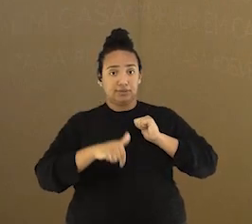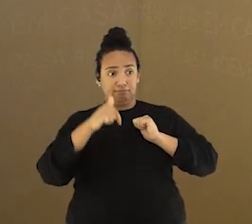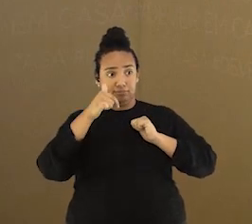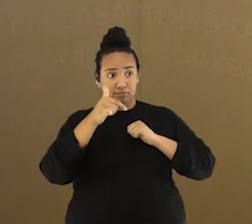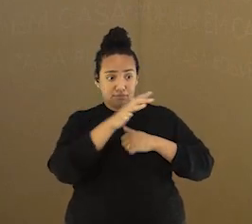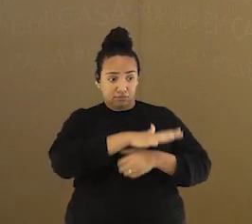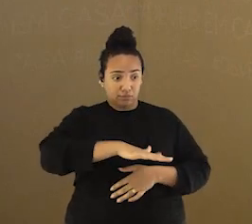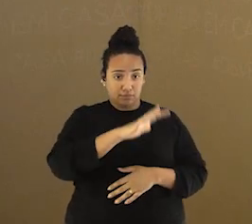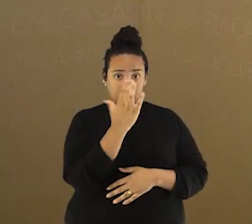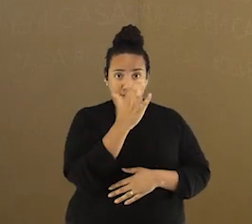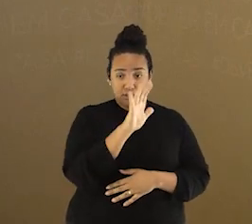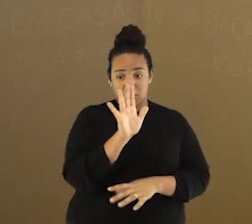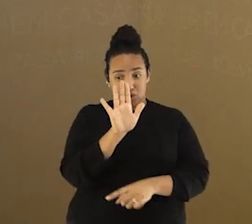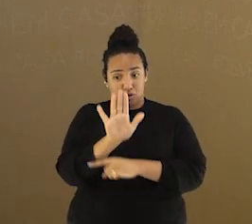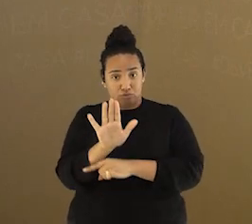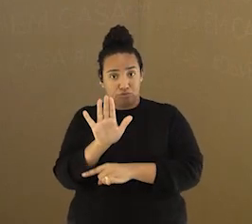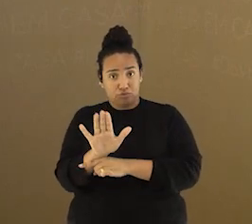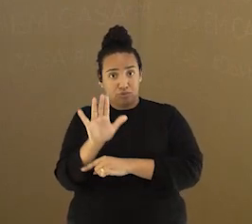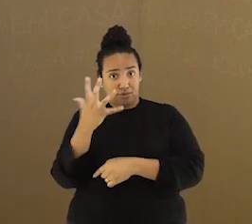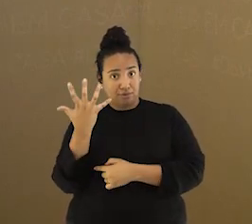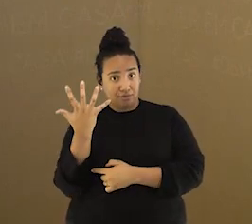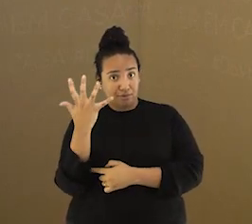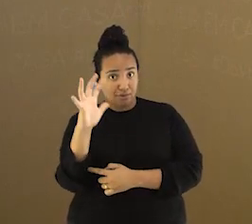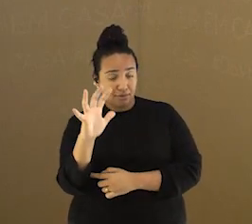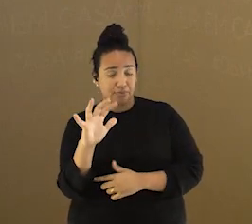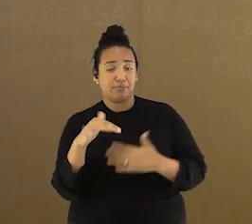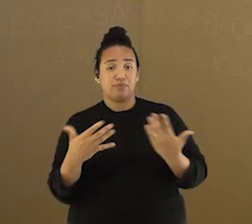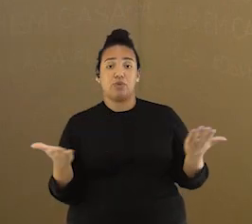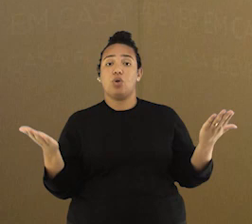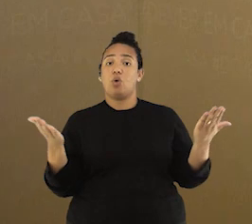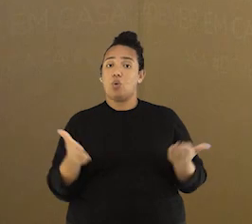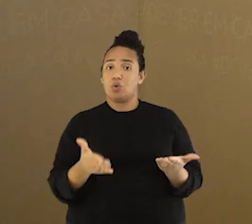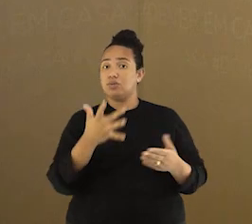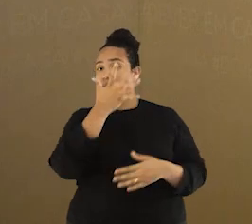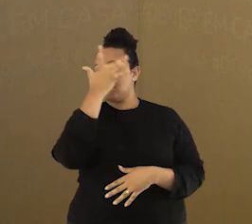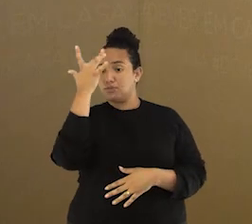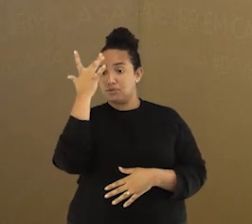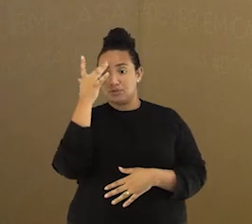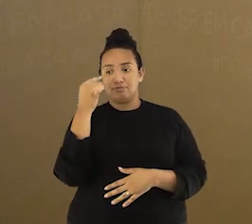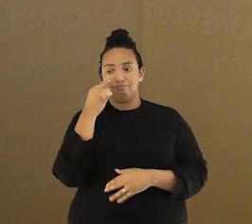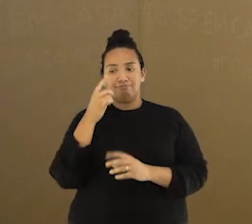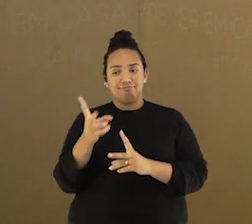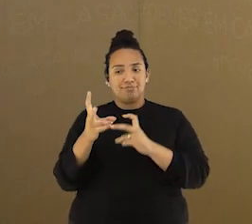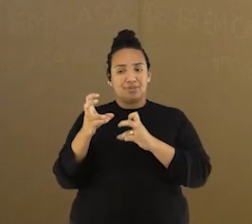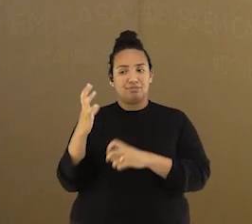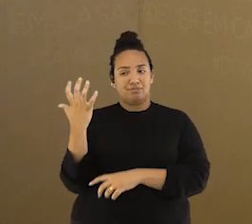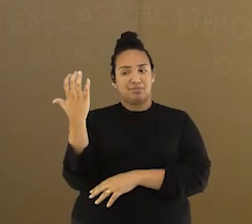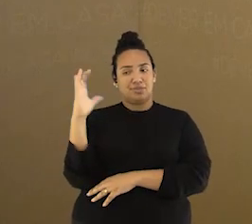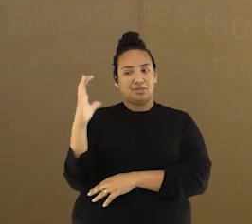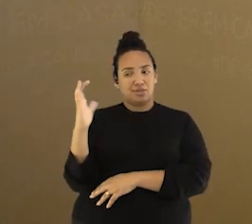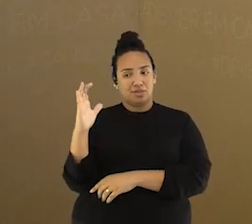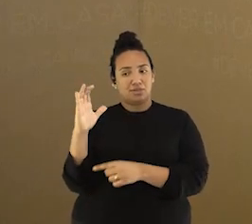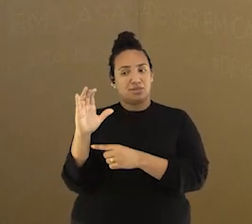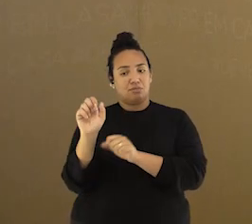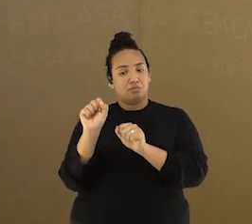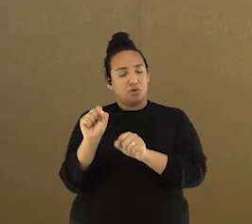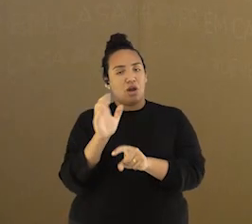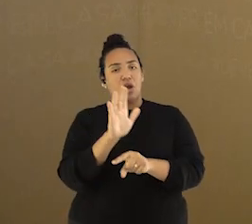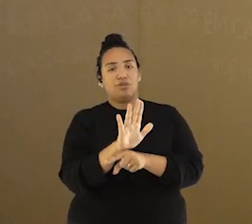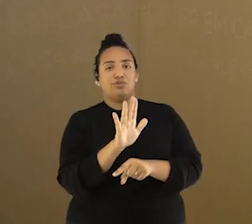da criação, hoje muitos outros encontram-se na ciência fontes inesgotáveis para suas